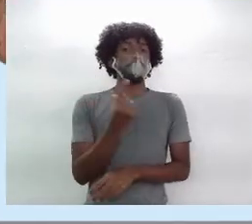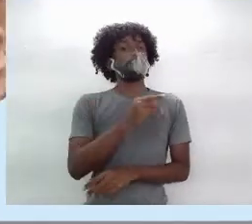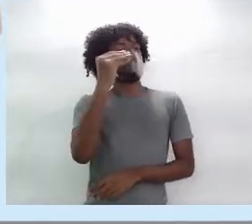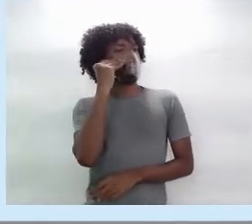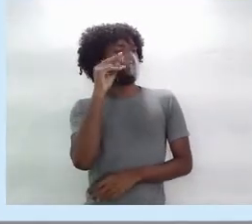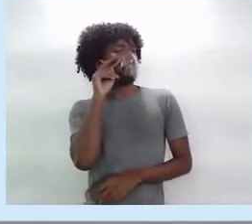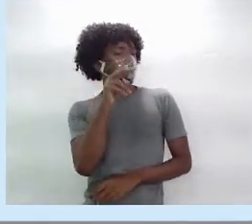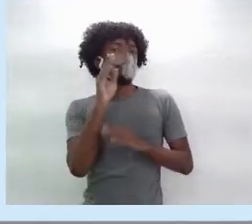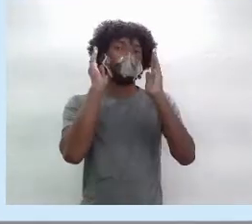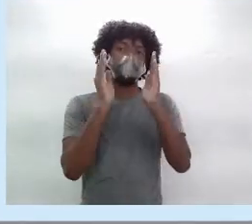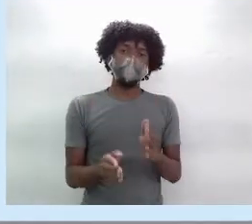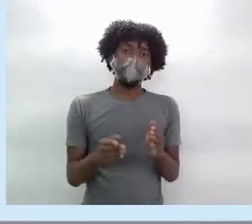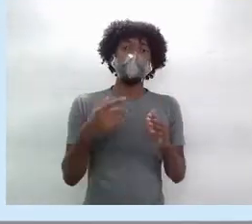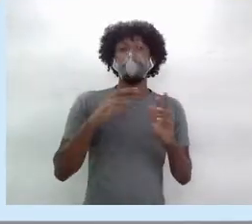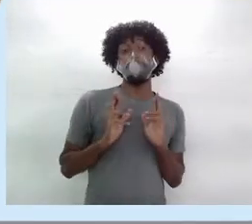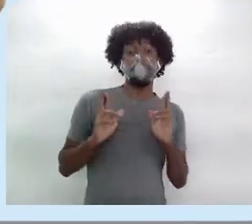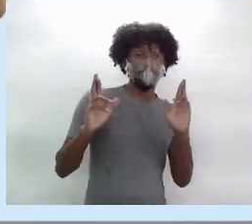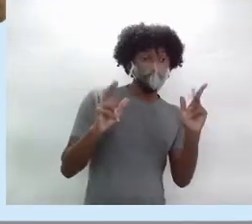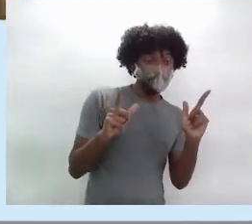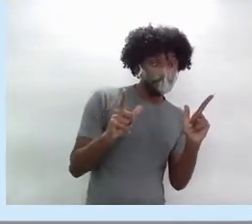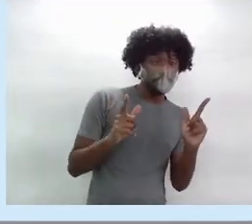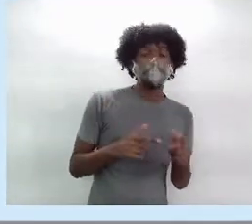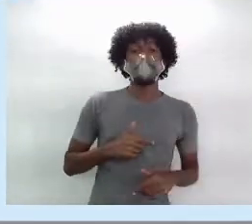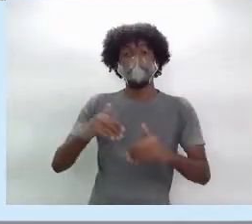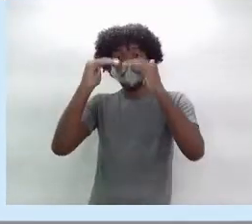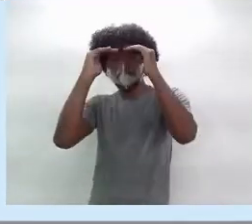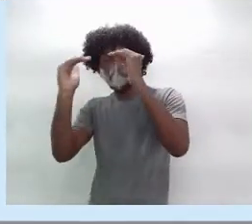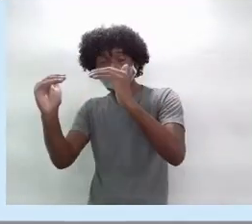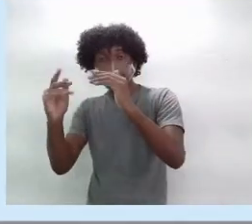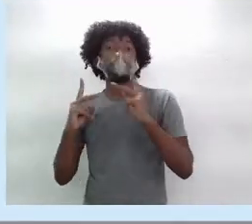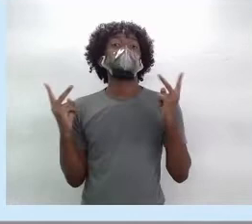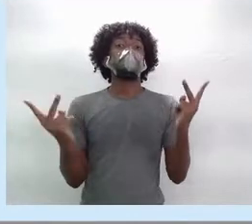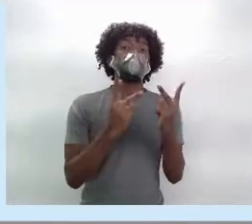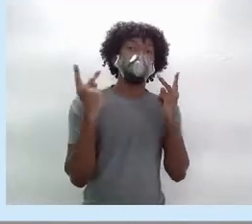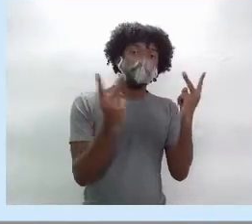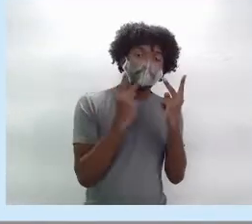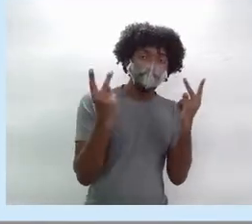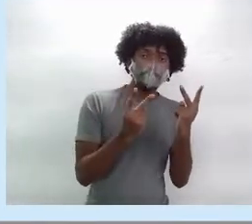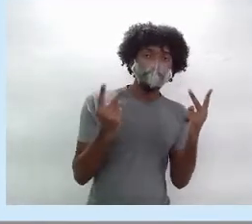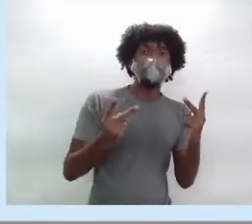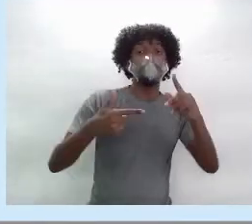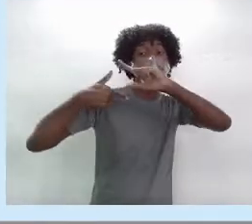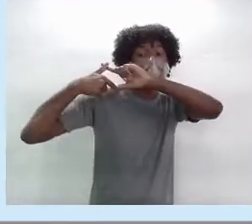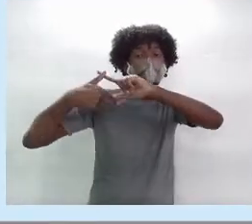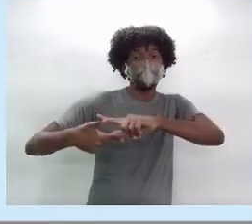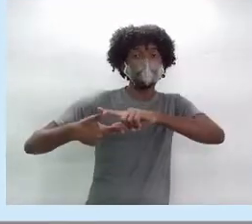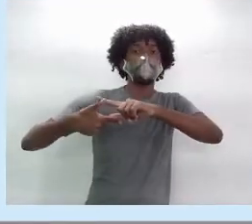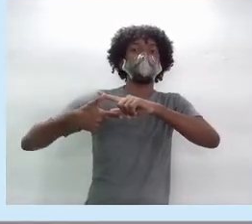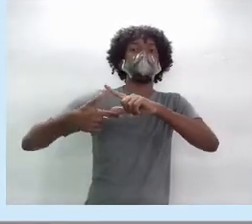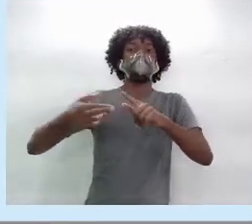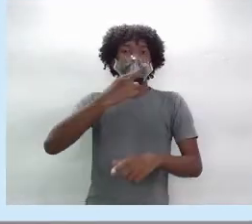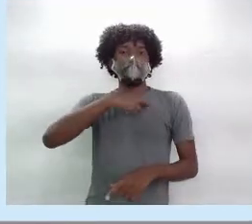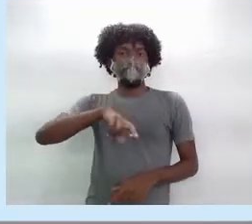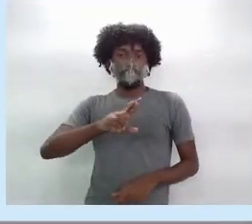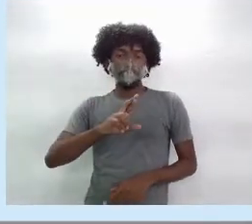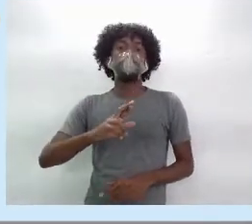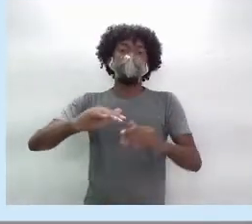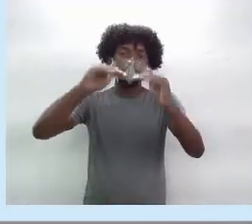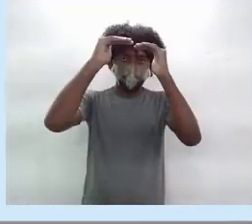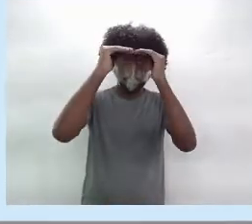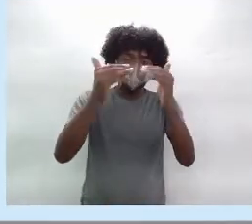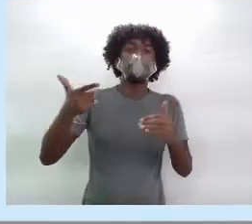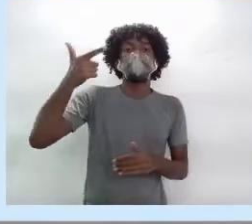Diferença, respeito, valores, tradições religiosas, o respeito, mais uma vez, repito,